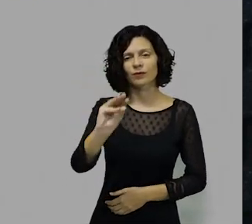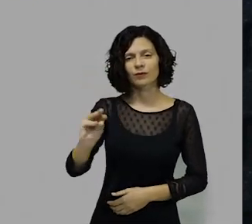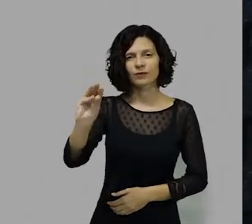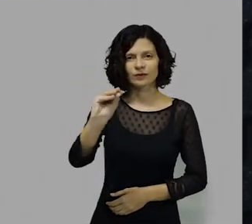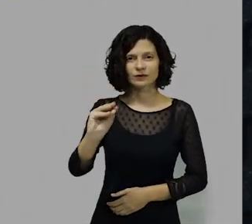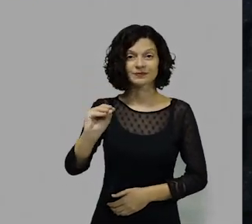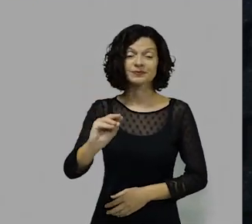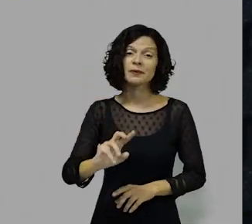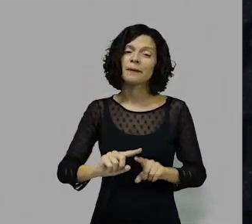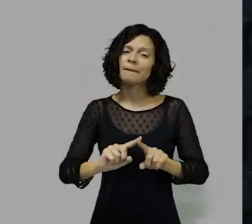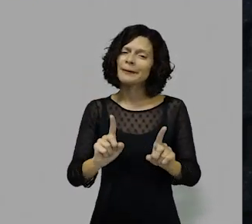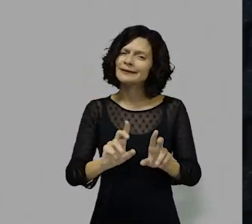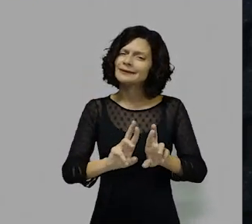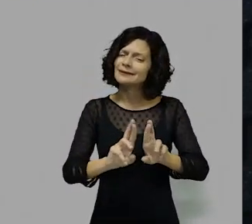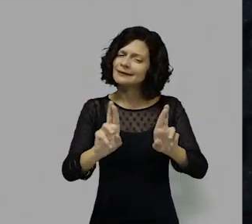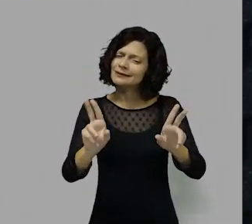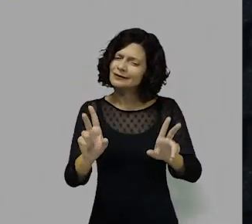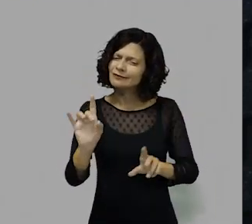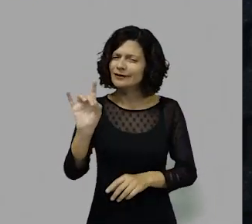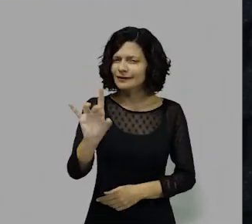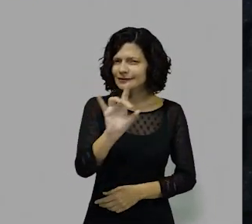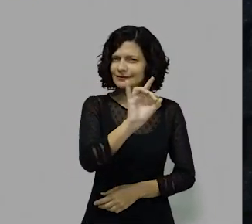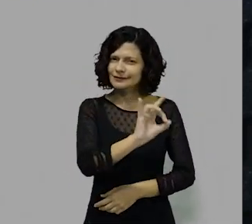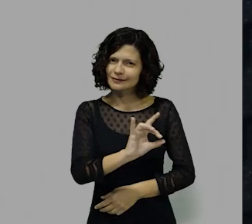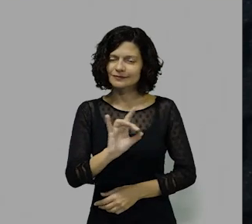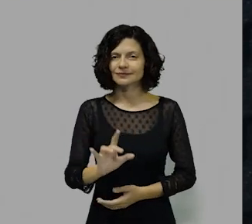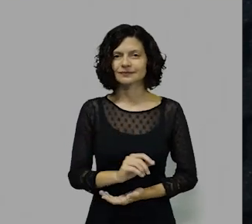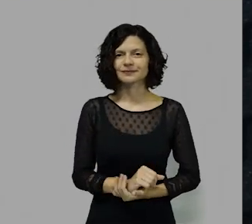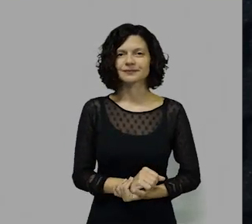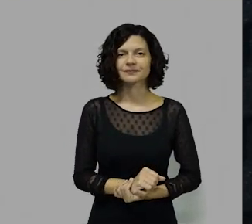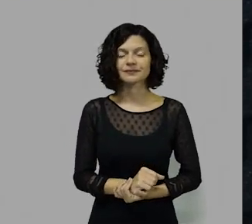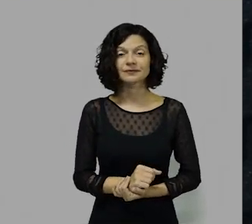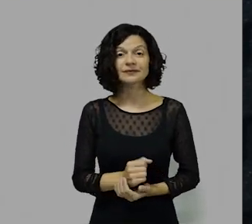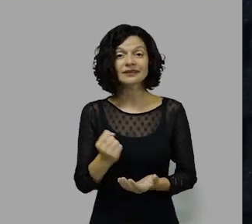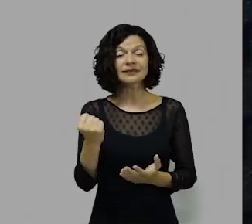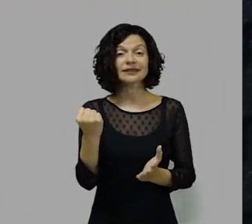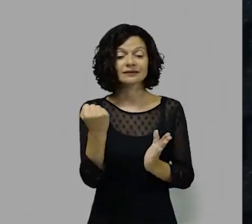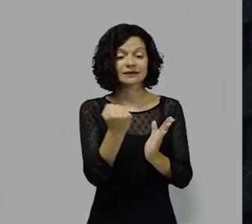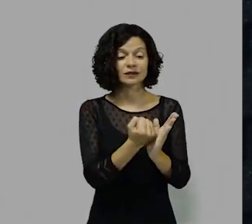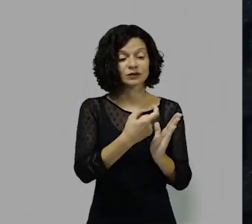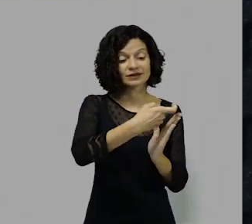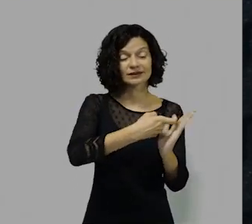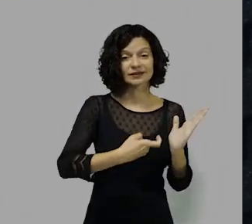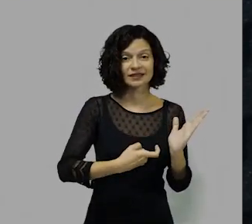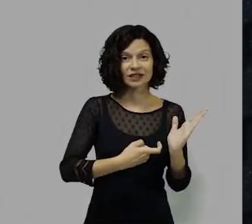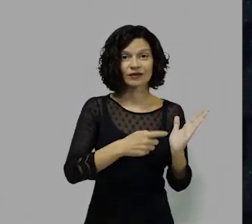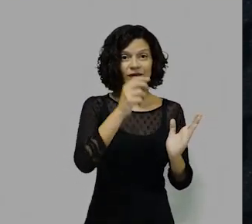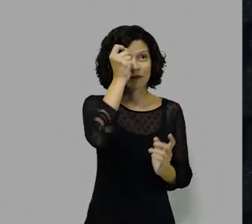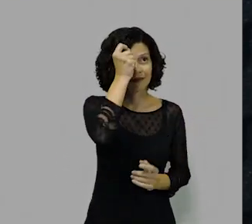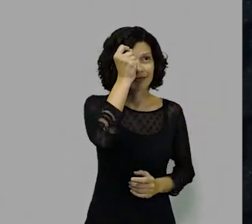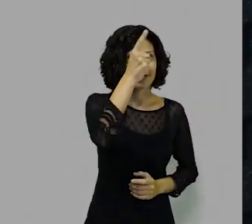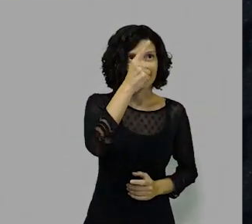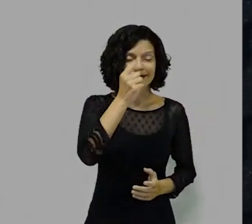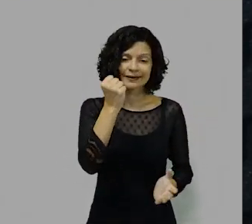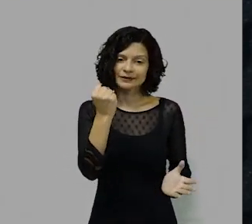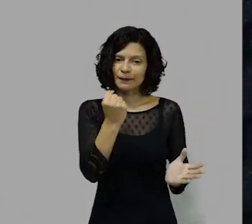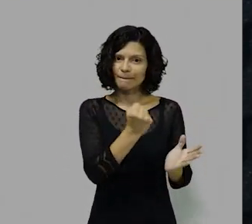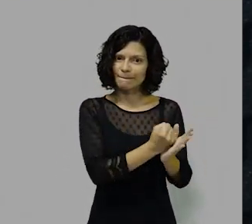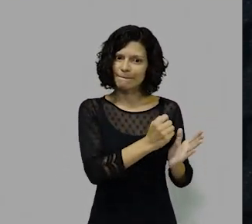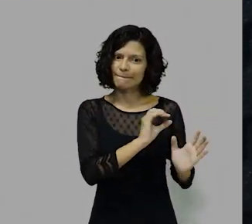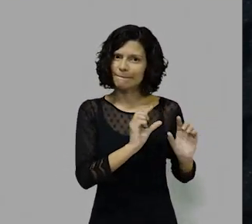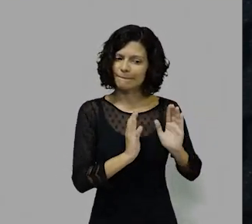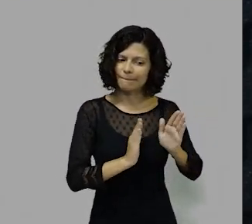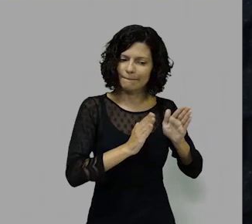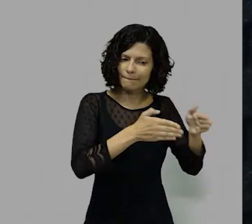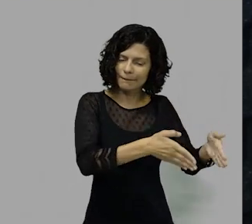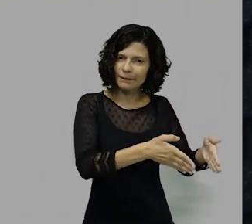são um pouquinho diferentes. Os marcadores nos textos escritos, eles expressam ideias demarcadas. Os marcadores